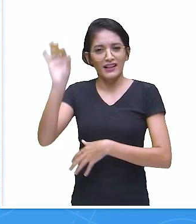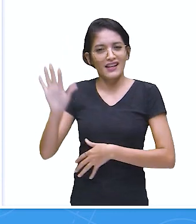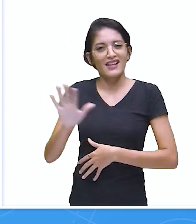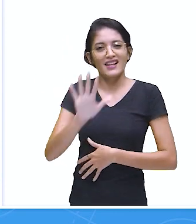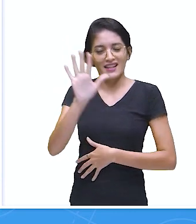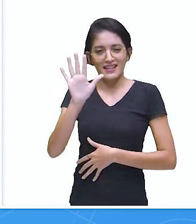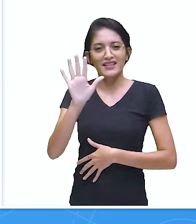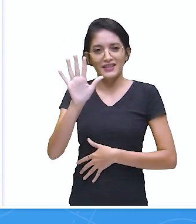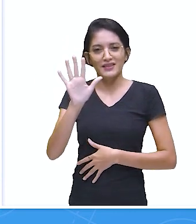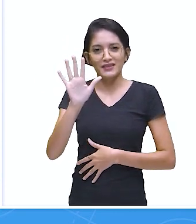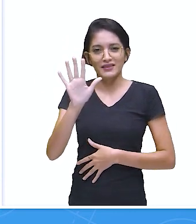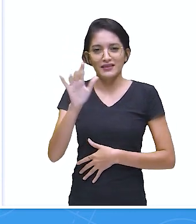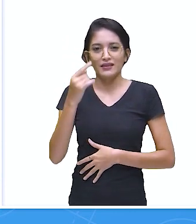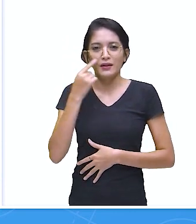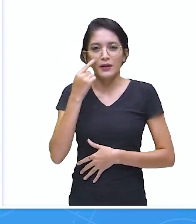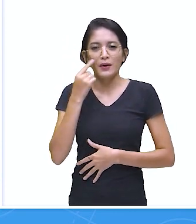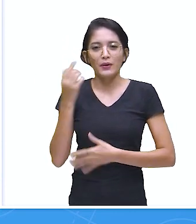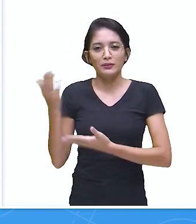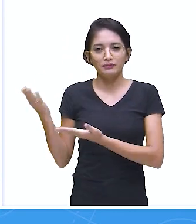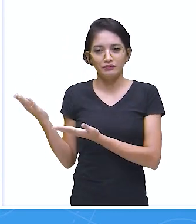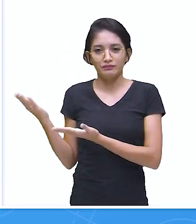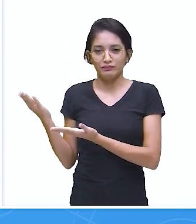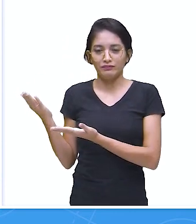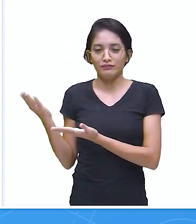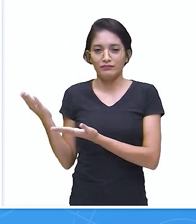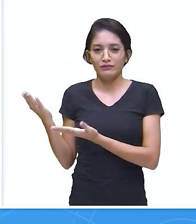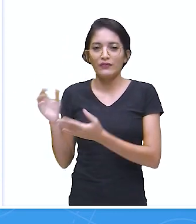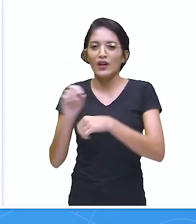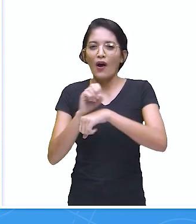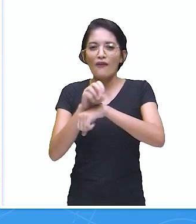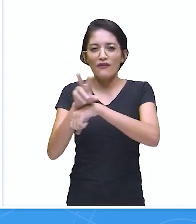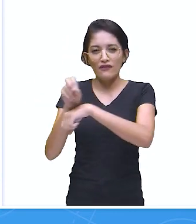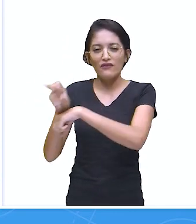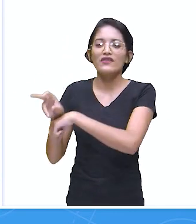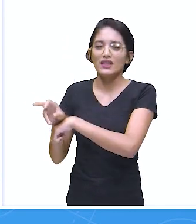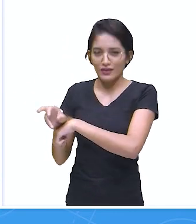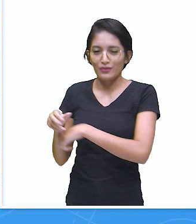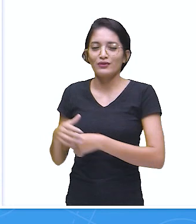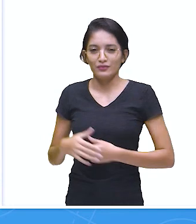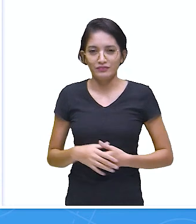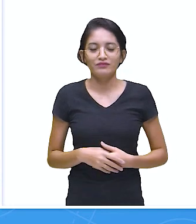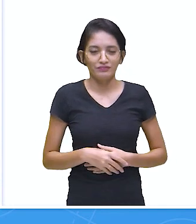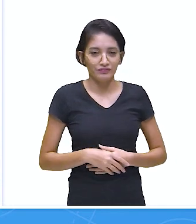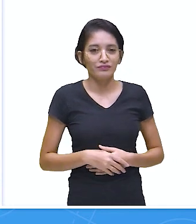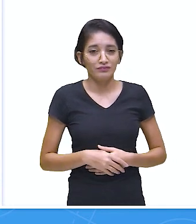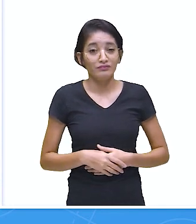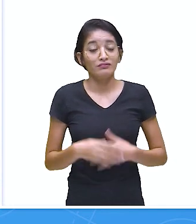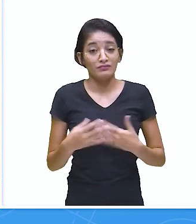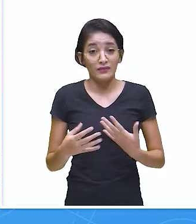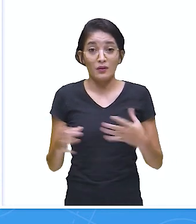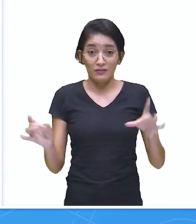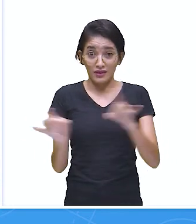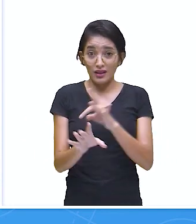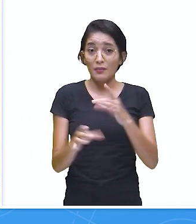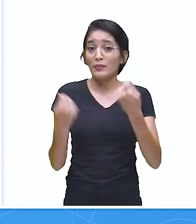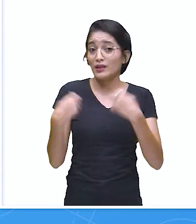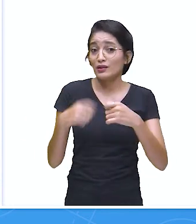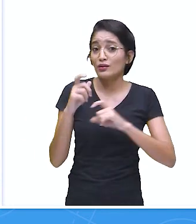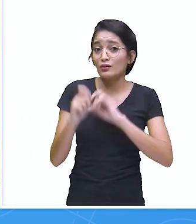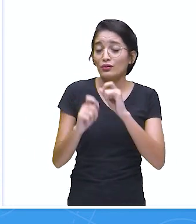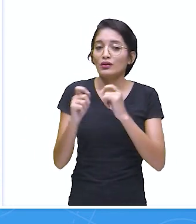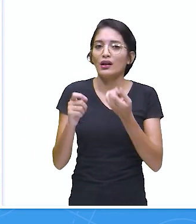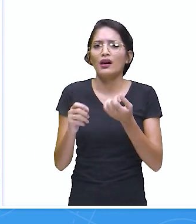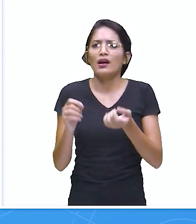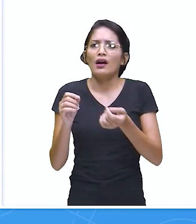só. A imagem do vírus, não é isso? A imagem do vírus. Então, para combater o vírus, você já sabe, né?